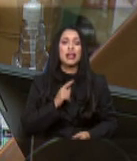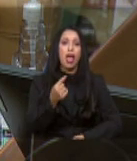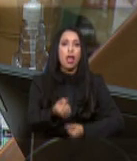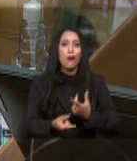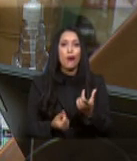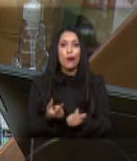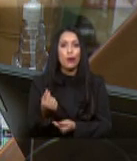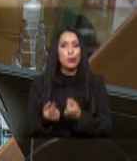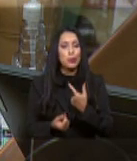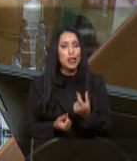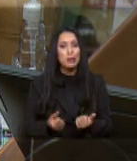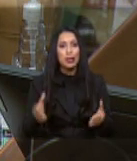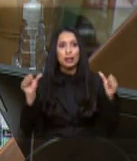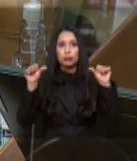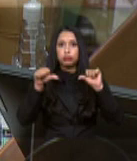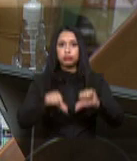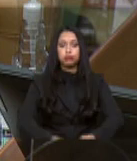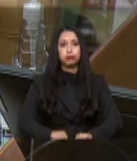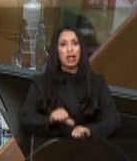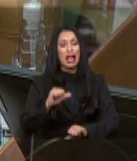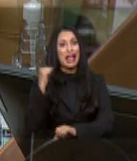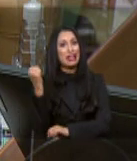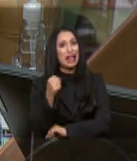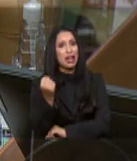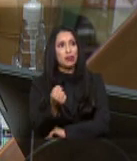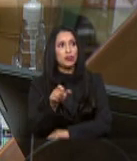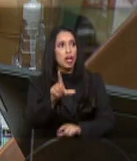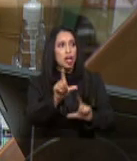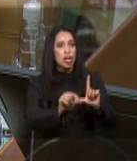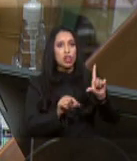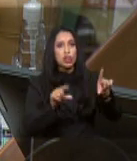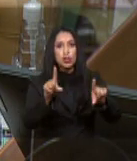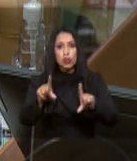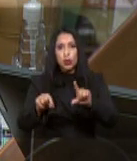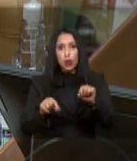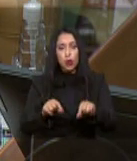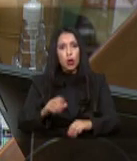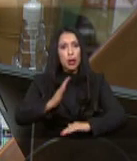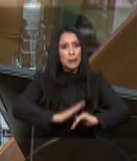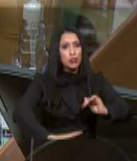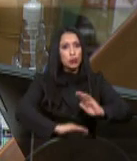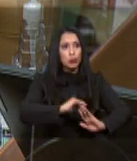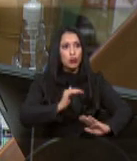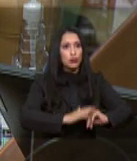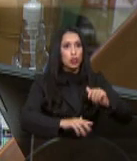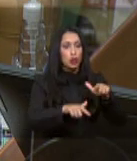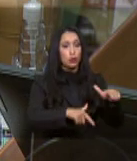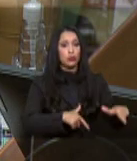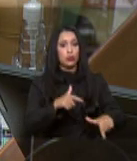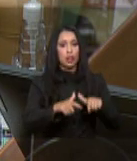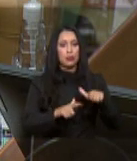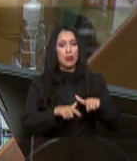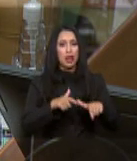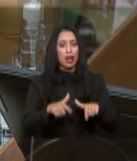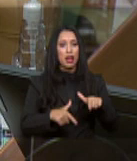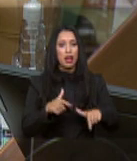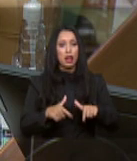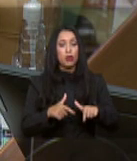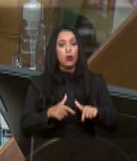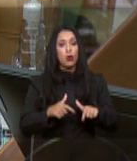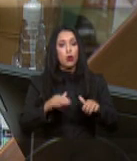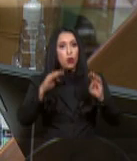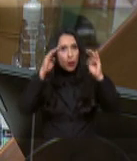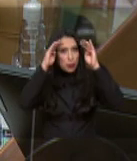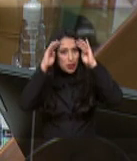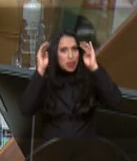econômicos na escolha de pessoal responsável pelo serviço. Por aqueles trabalhos lá, ele afirmava,